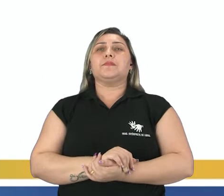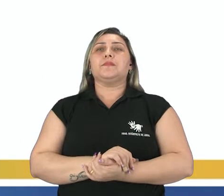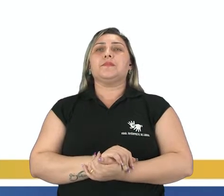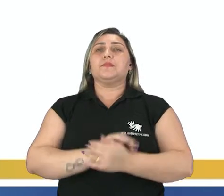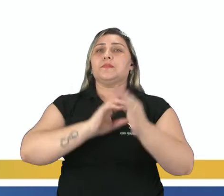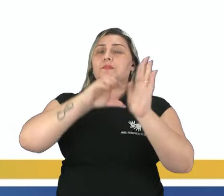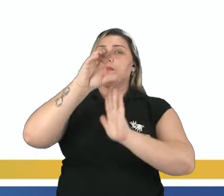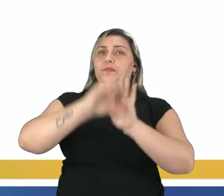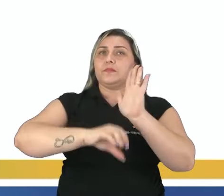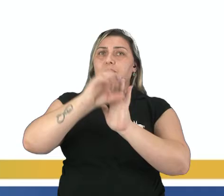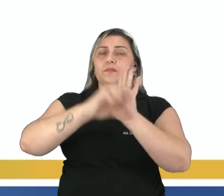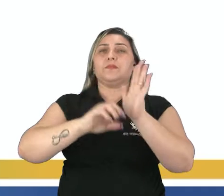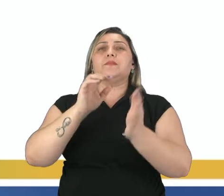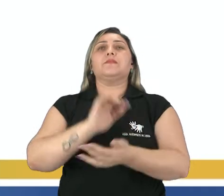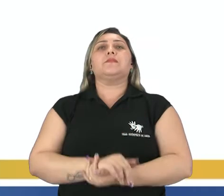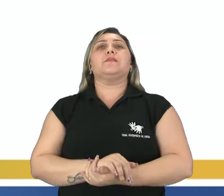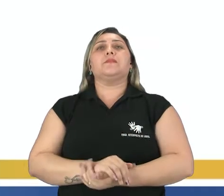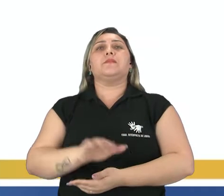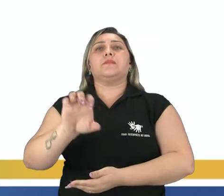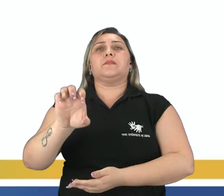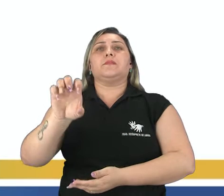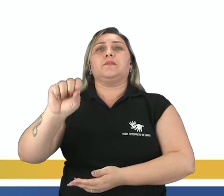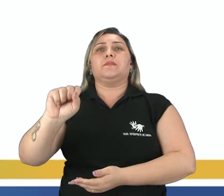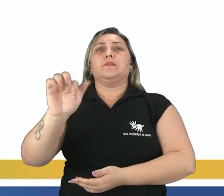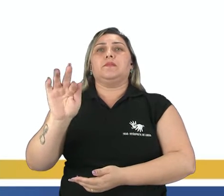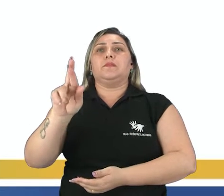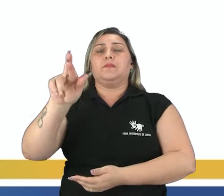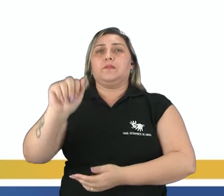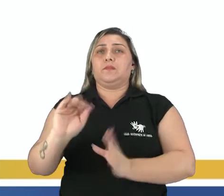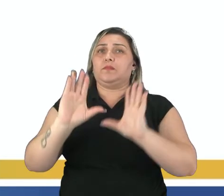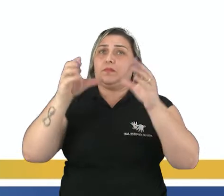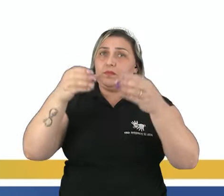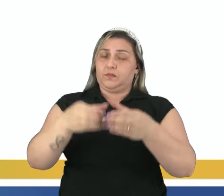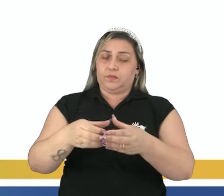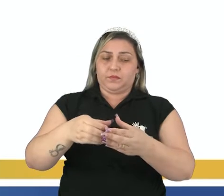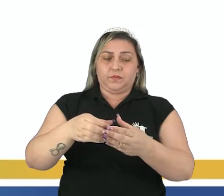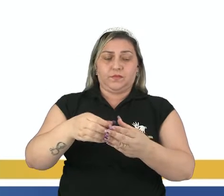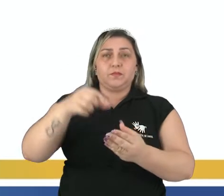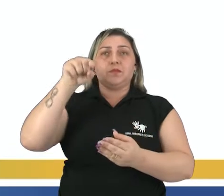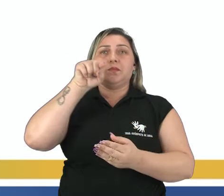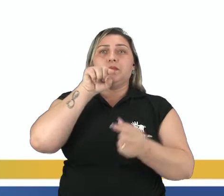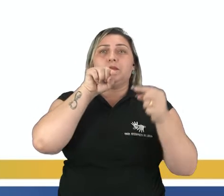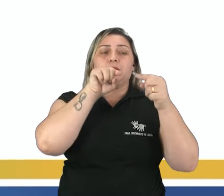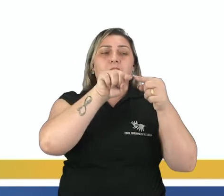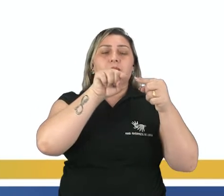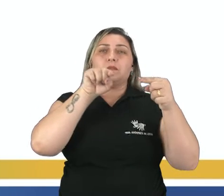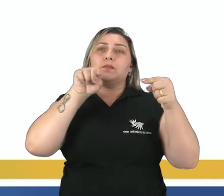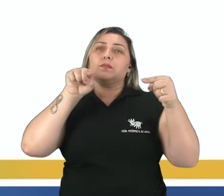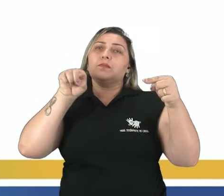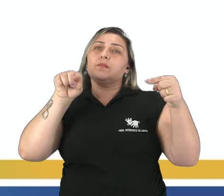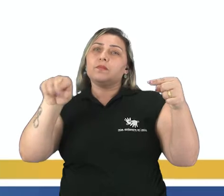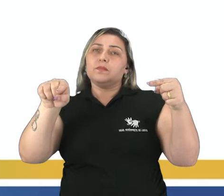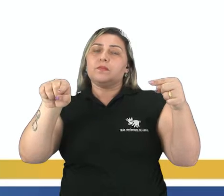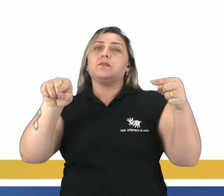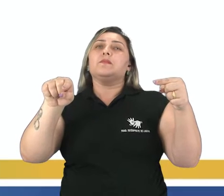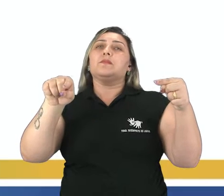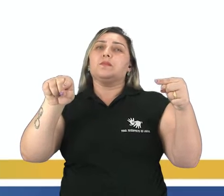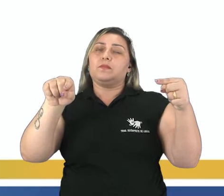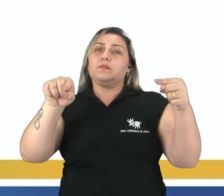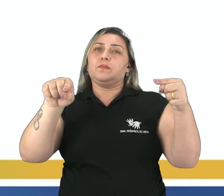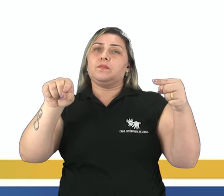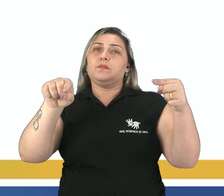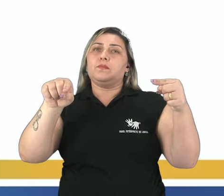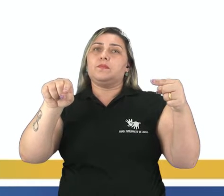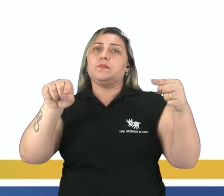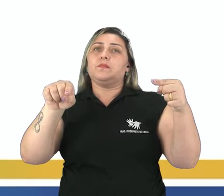Então olha só, a superfície esférica ela corresponde ao conjunto de pontos do espaço na qual é distância do